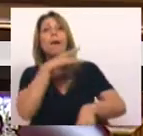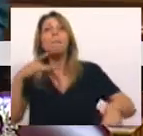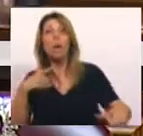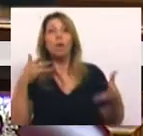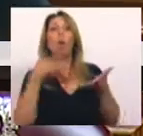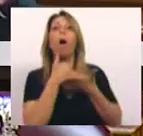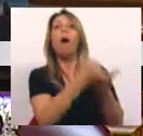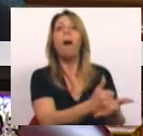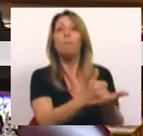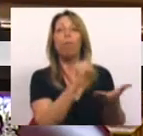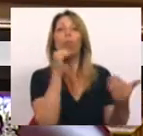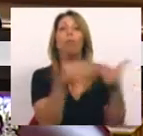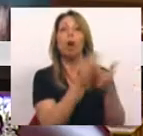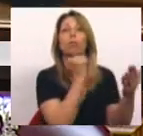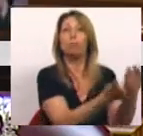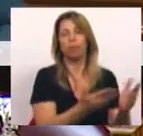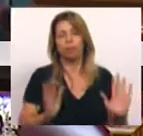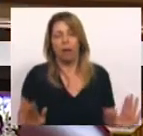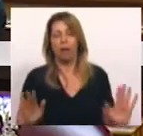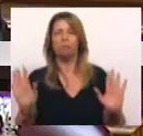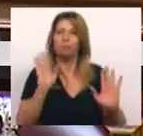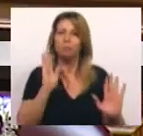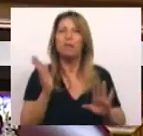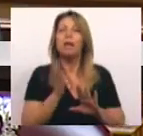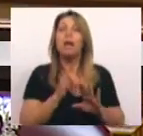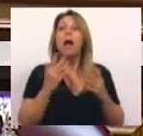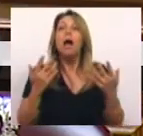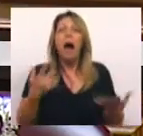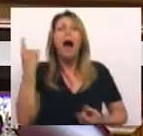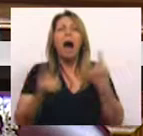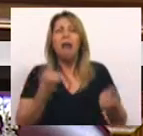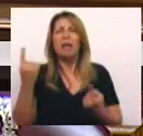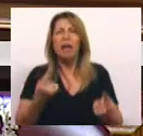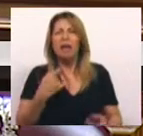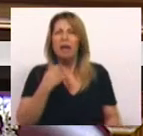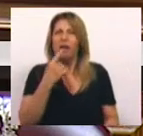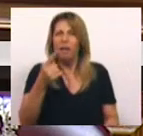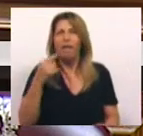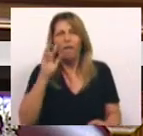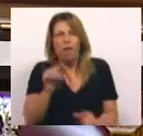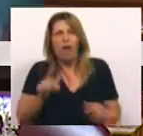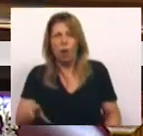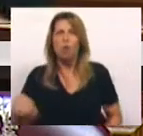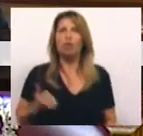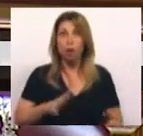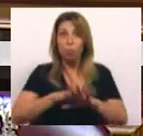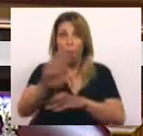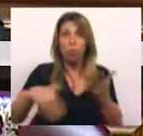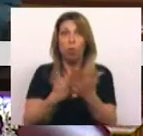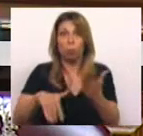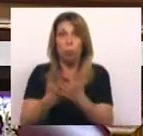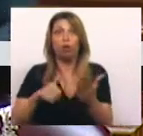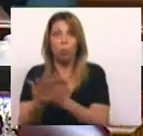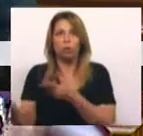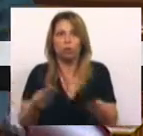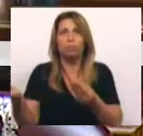franqueza, alguém diria aqui que os Verdes na Assembleia da República, todas as propostas que têm apresentado, que não defendem